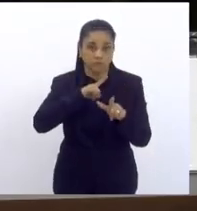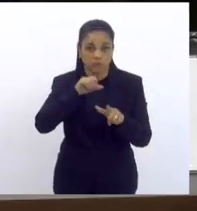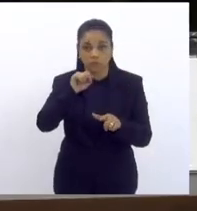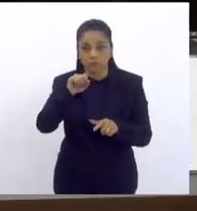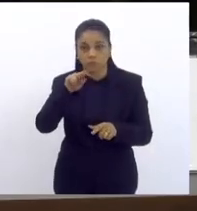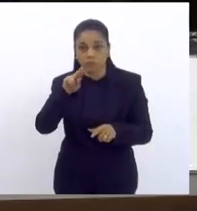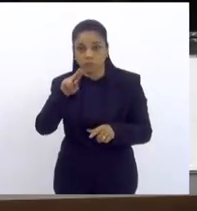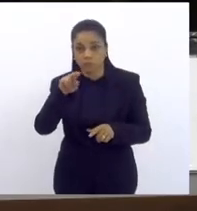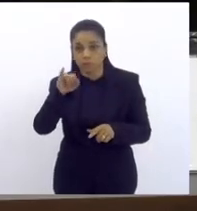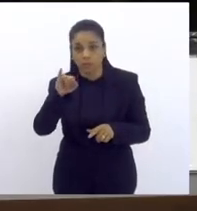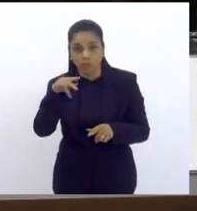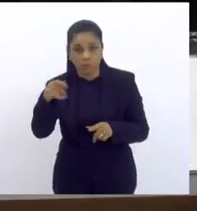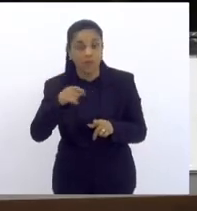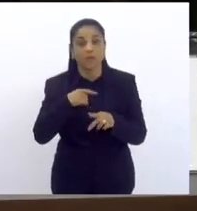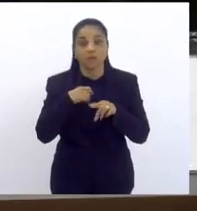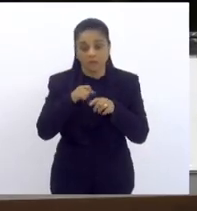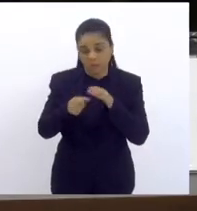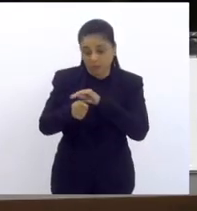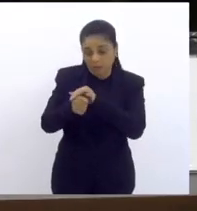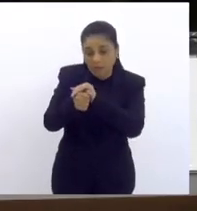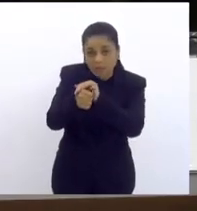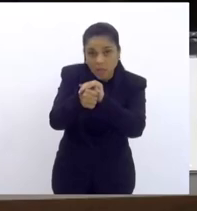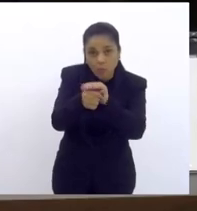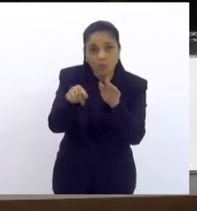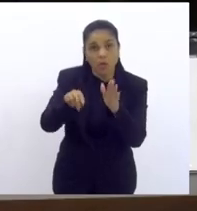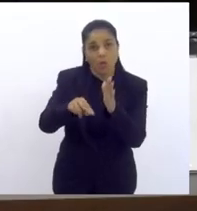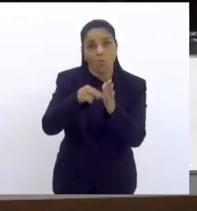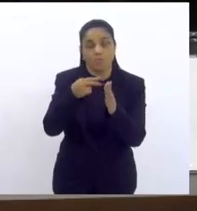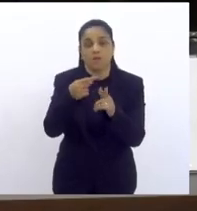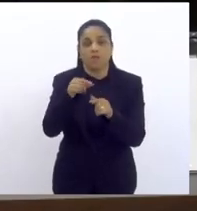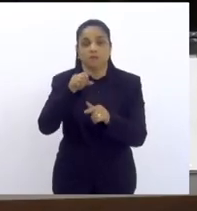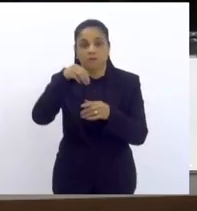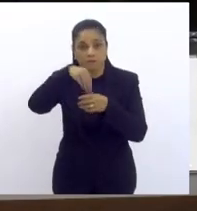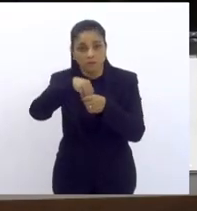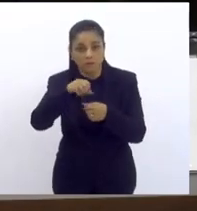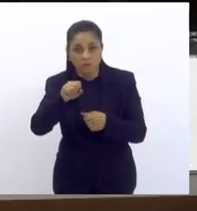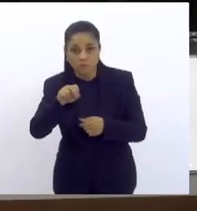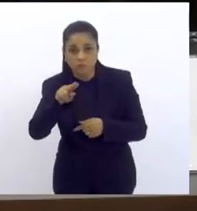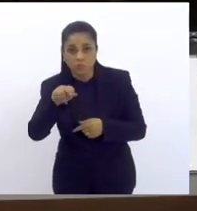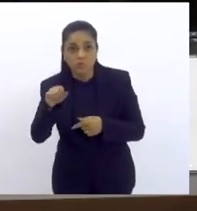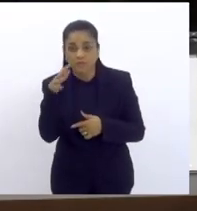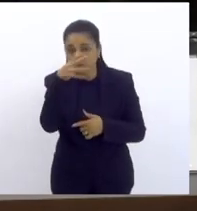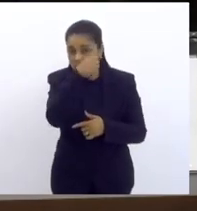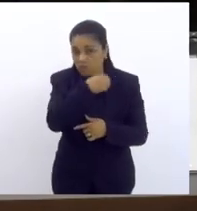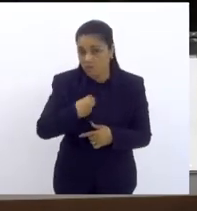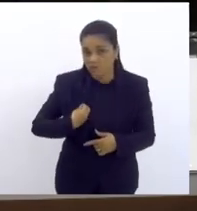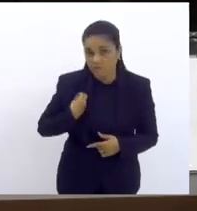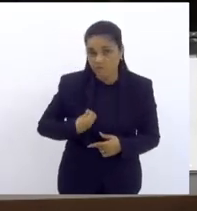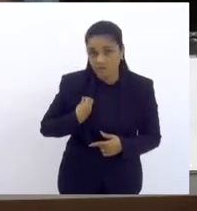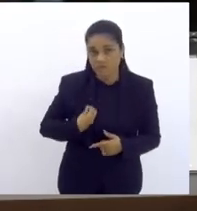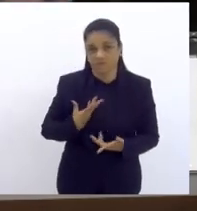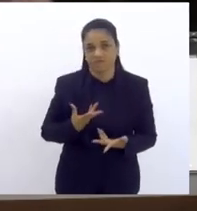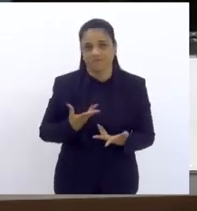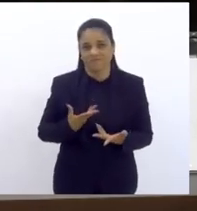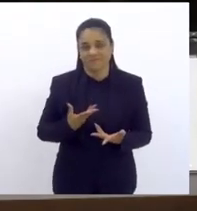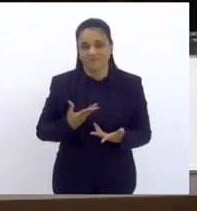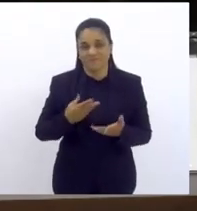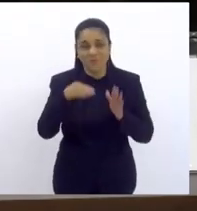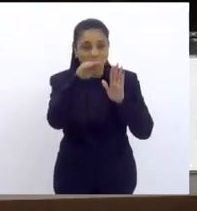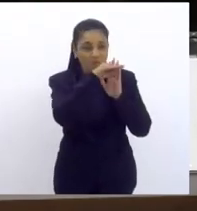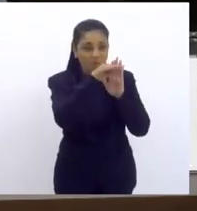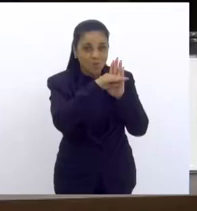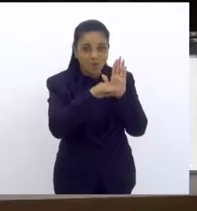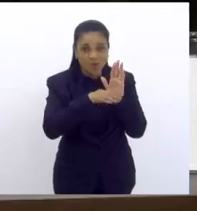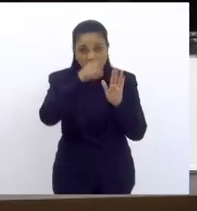vi tartaruga sendo operada na suipa vida sendo salvos é disso que nós estamos falando de salvar vidas o programa público